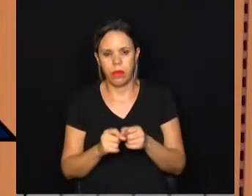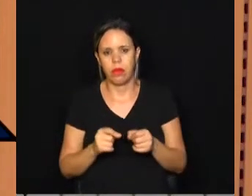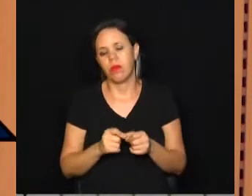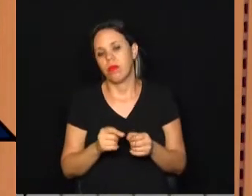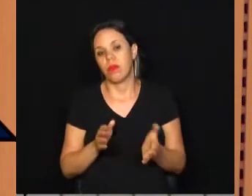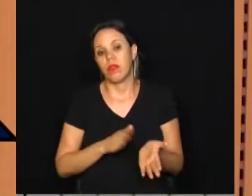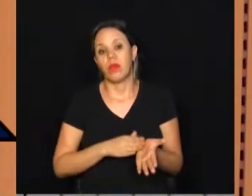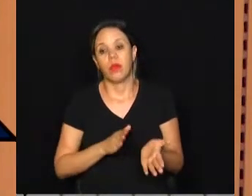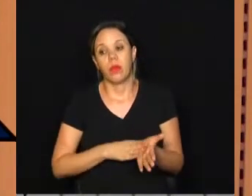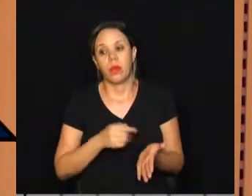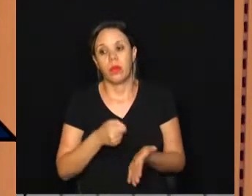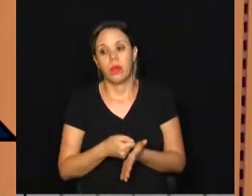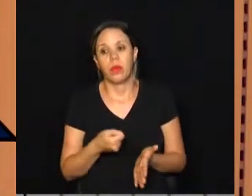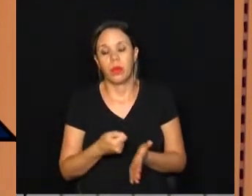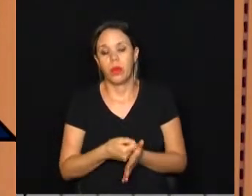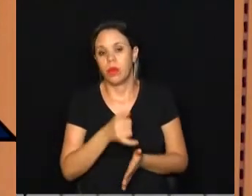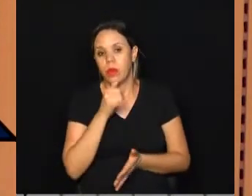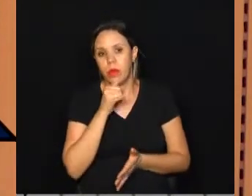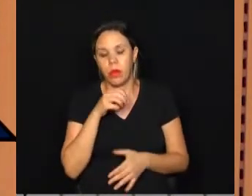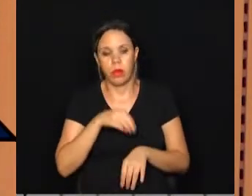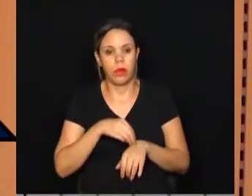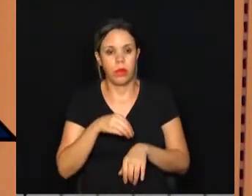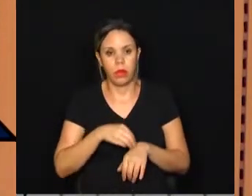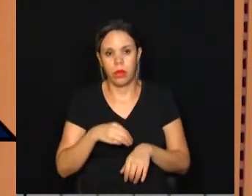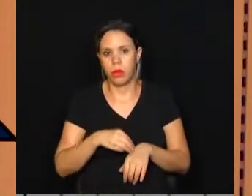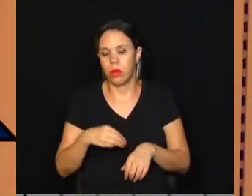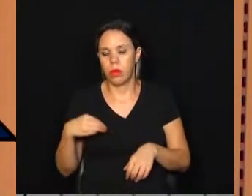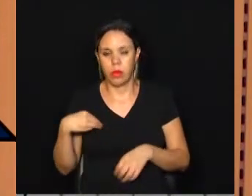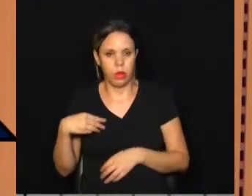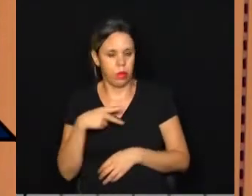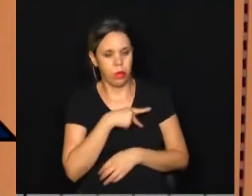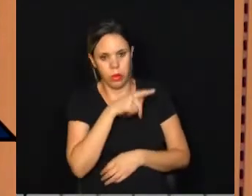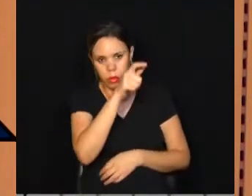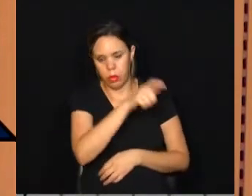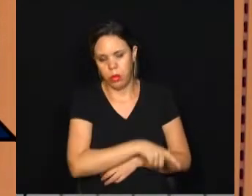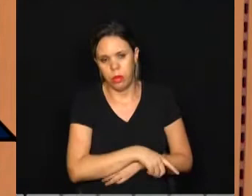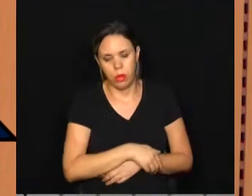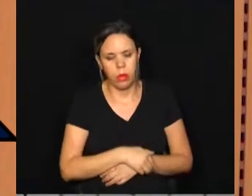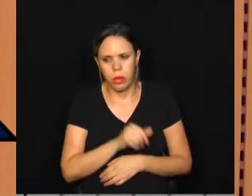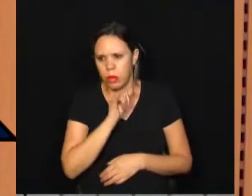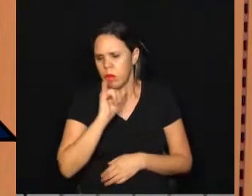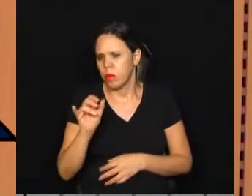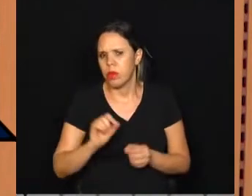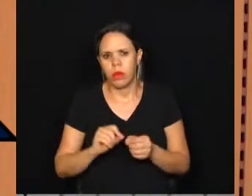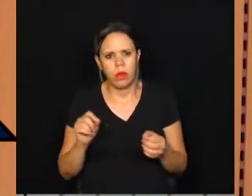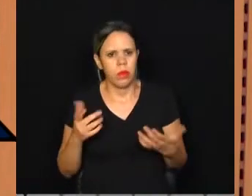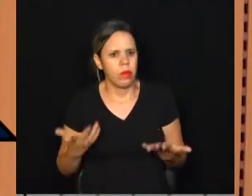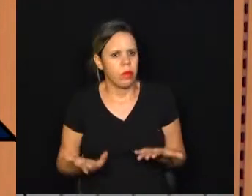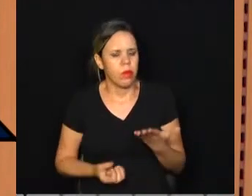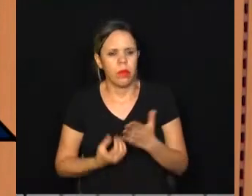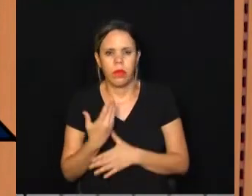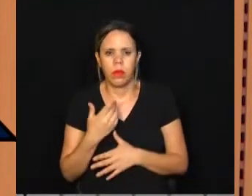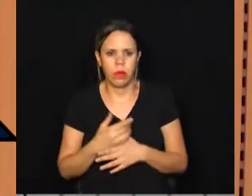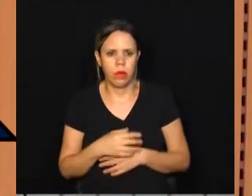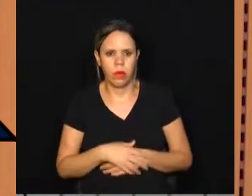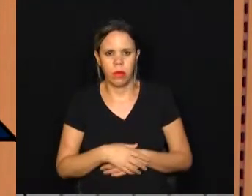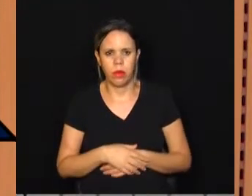intimada por um membro do Ministério Público para que, caso houvesse